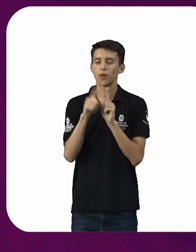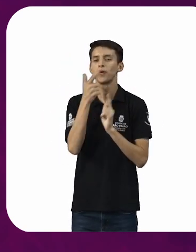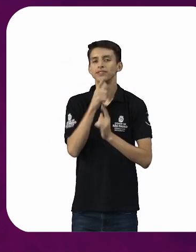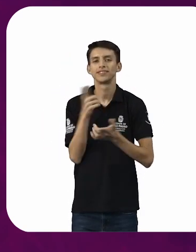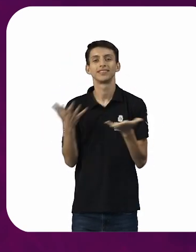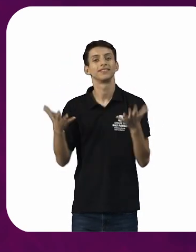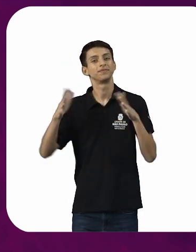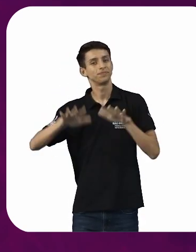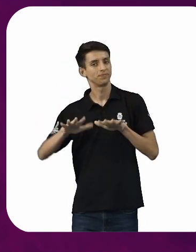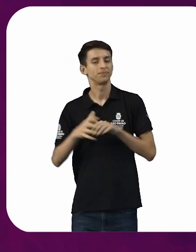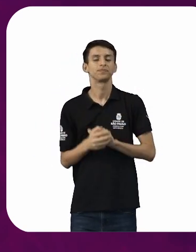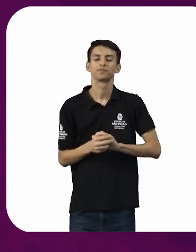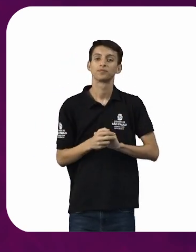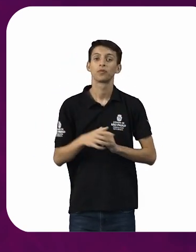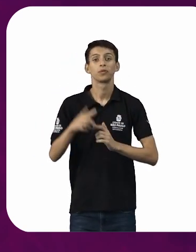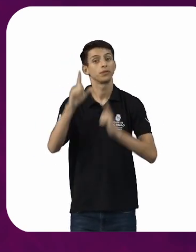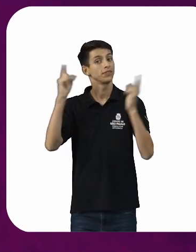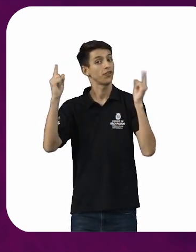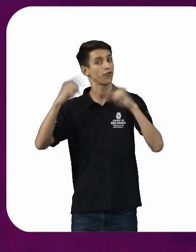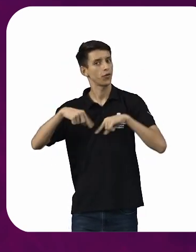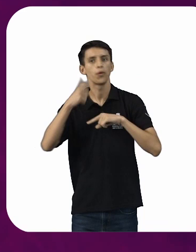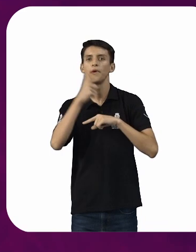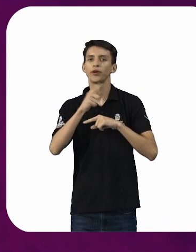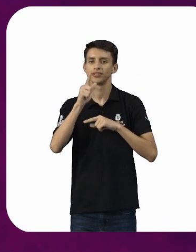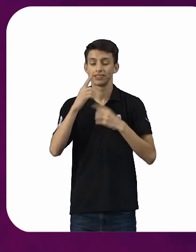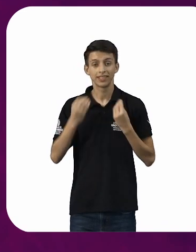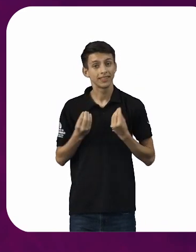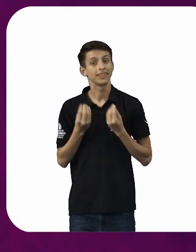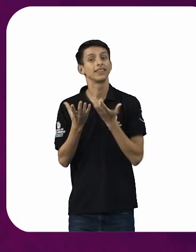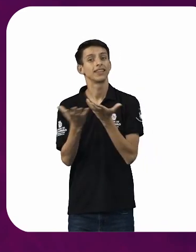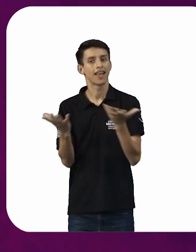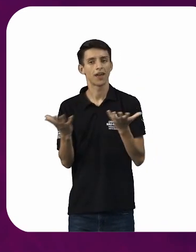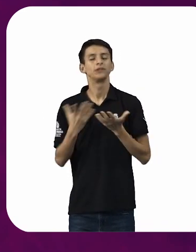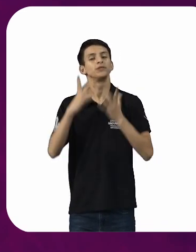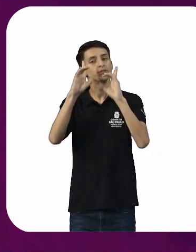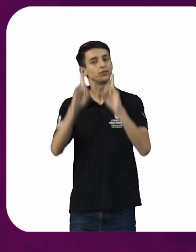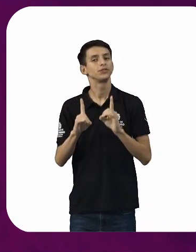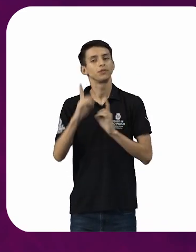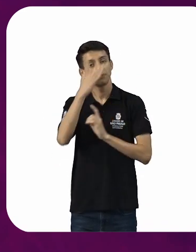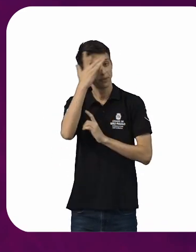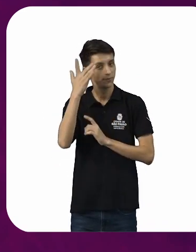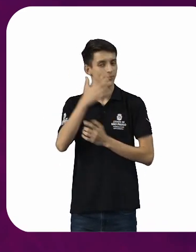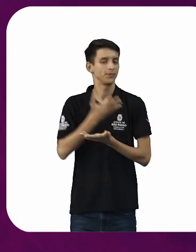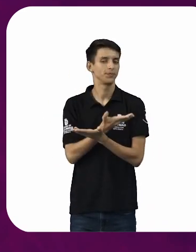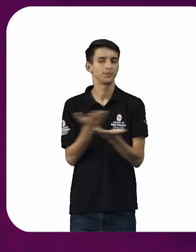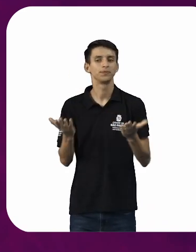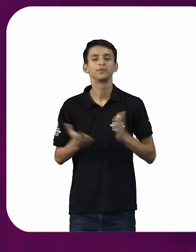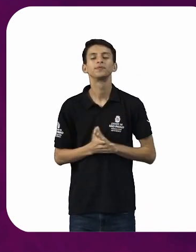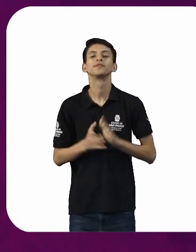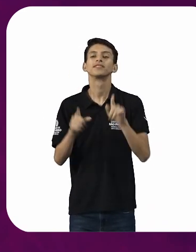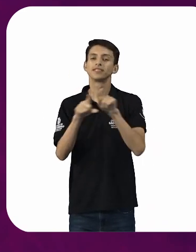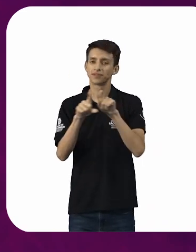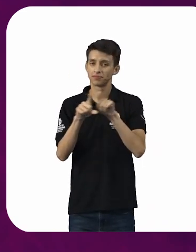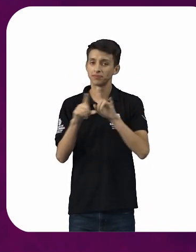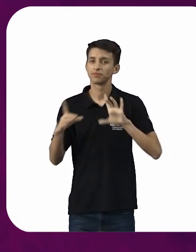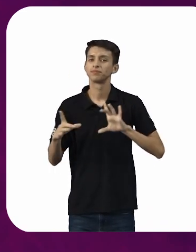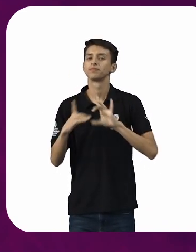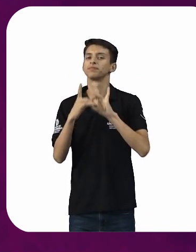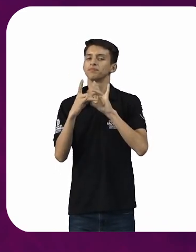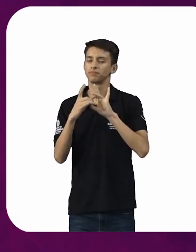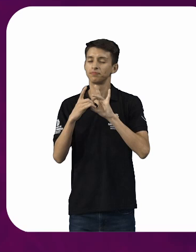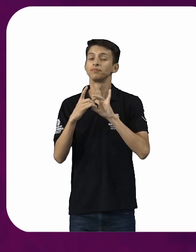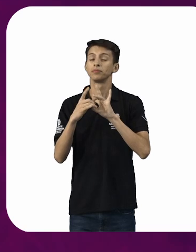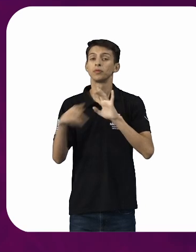dos direitos humanos, mestranda em métodos de resolução de conflitos pela Uniber, Chile, e especialista em educação das relações étnico-raciais, pesquisadora de comunicação não violenta